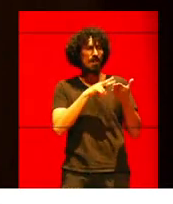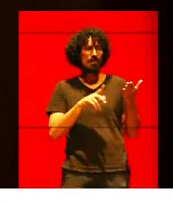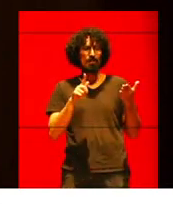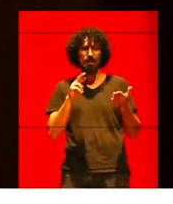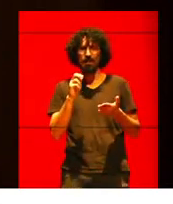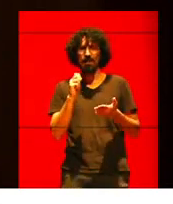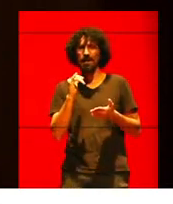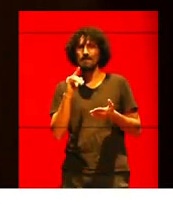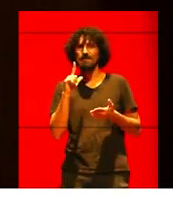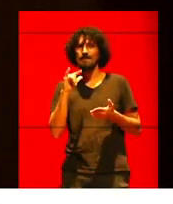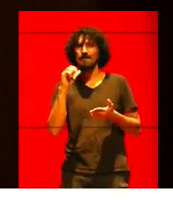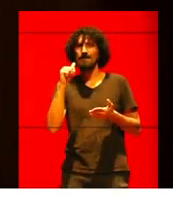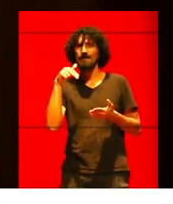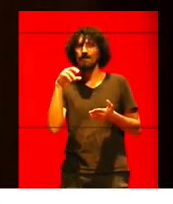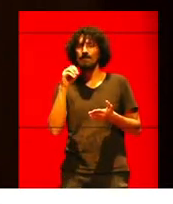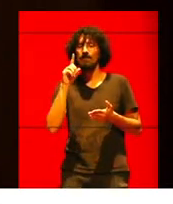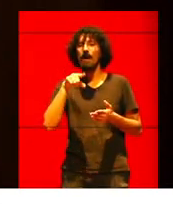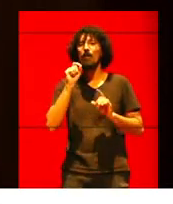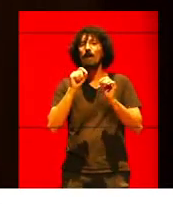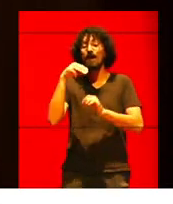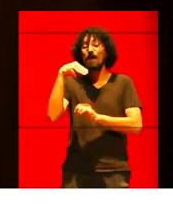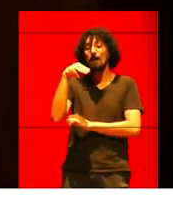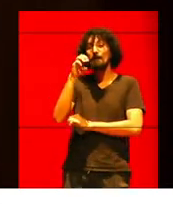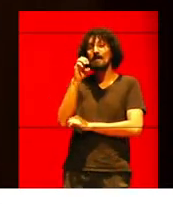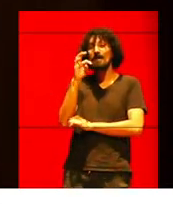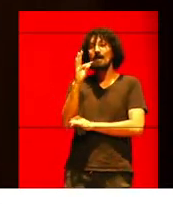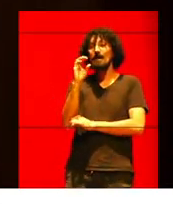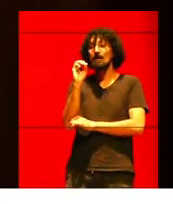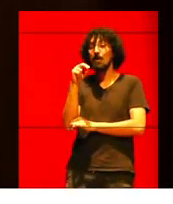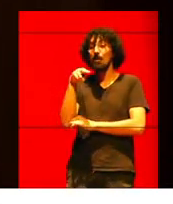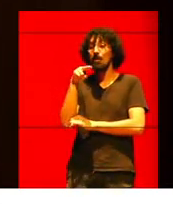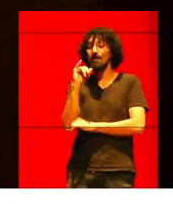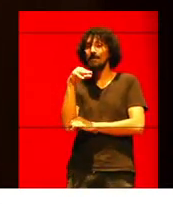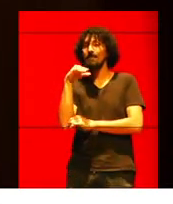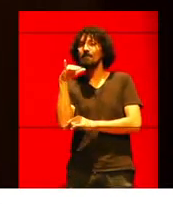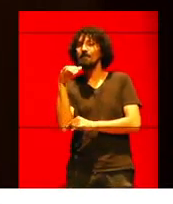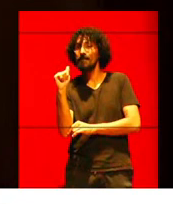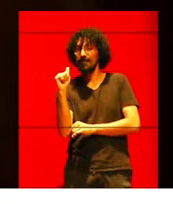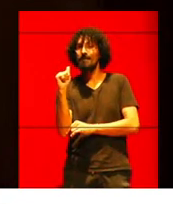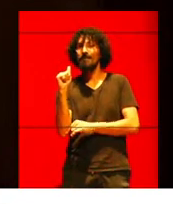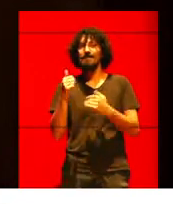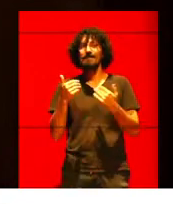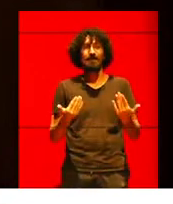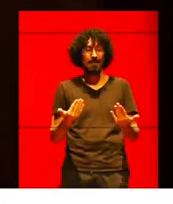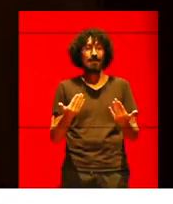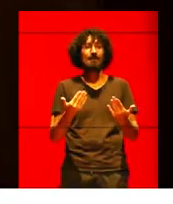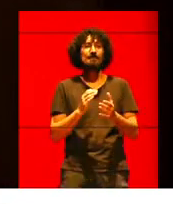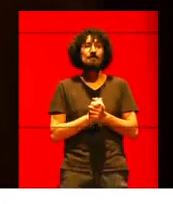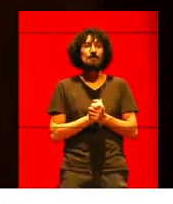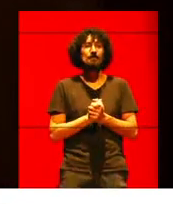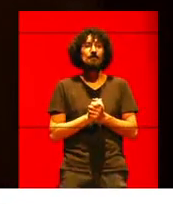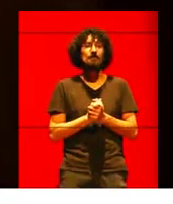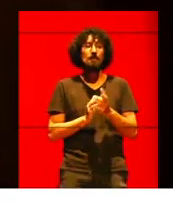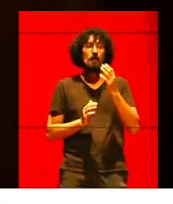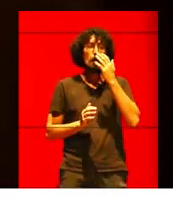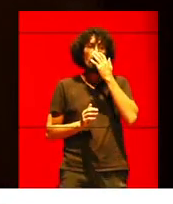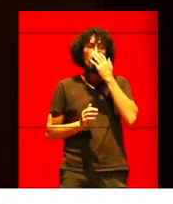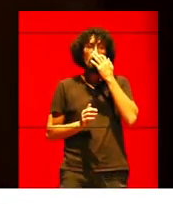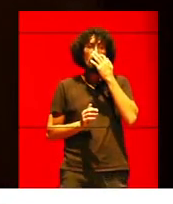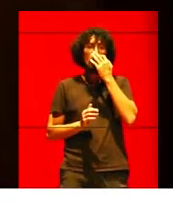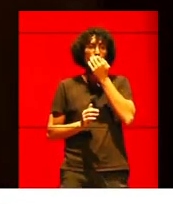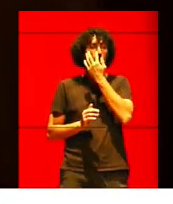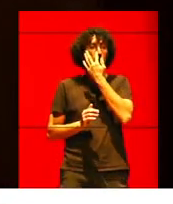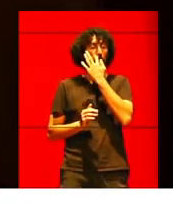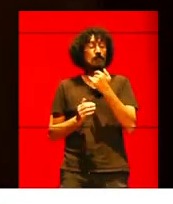Metonímia. Ô, ensino médio, quero passar em medicina, bora.